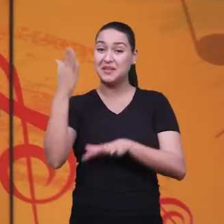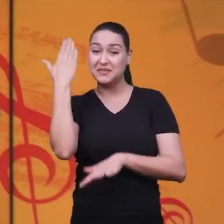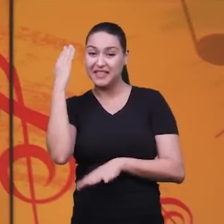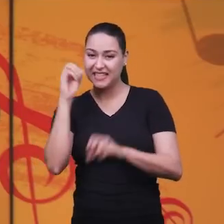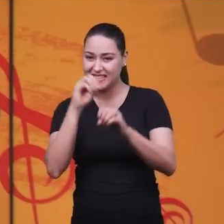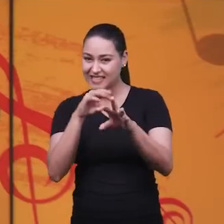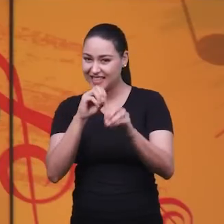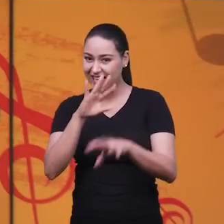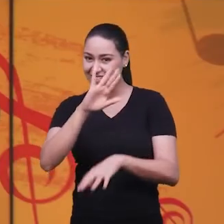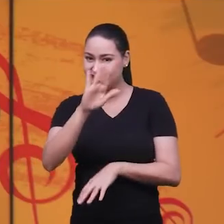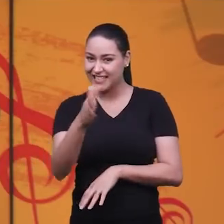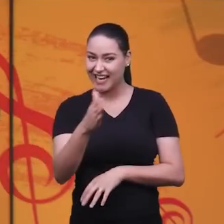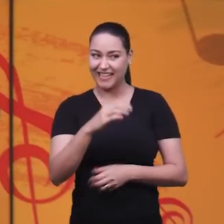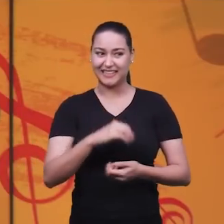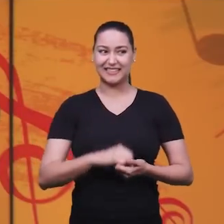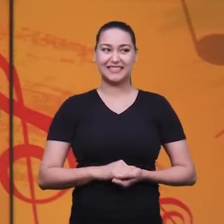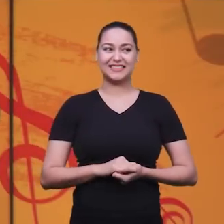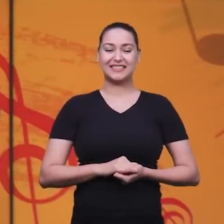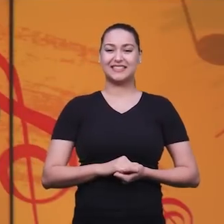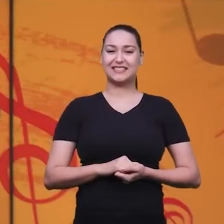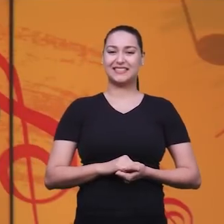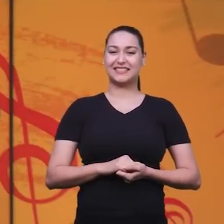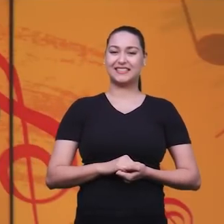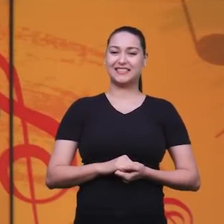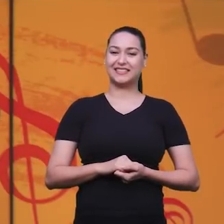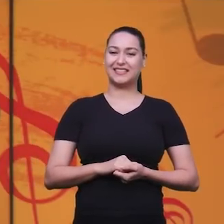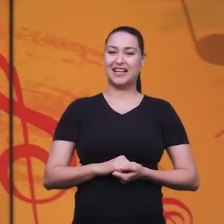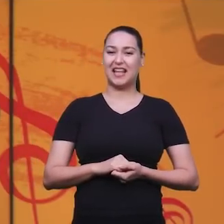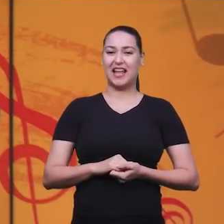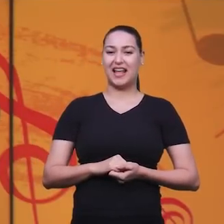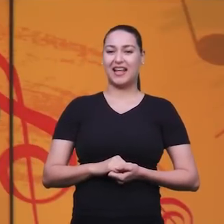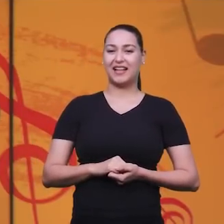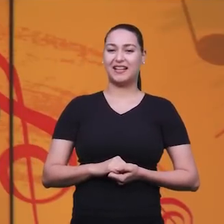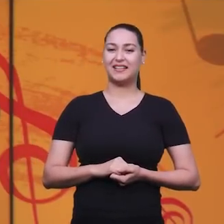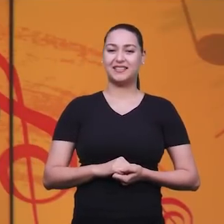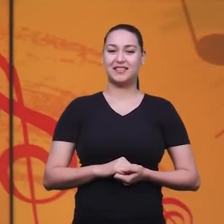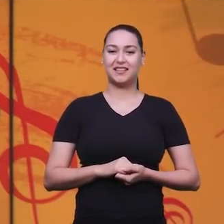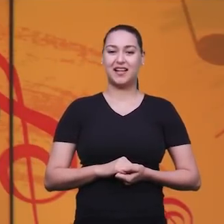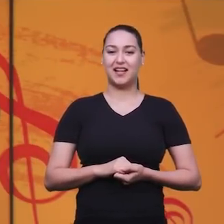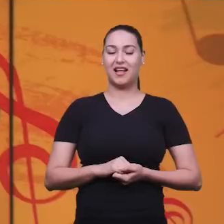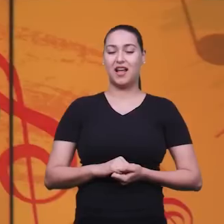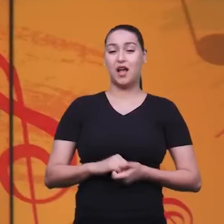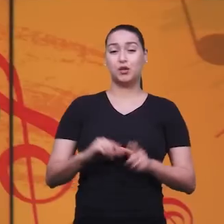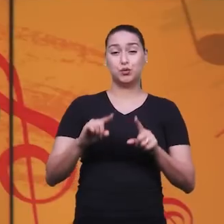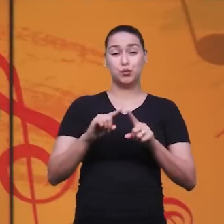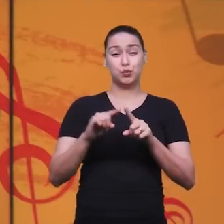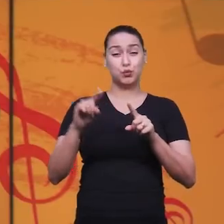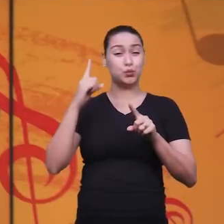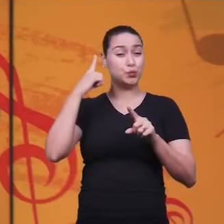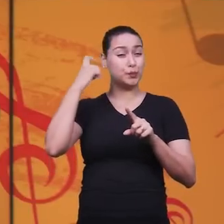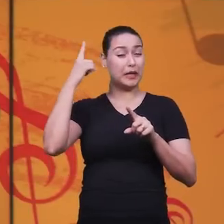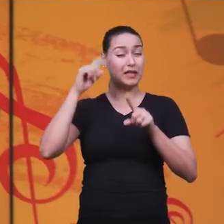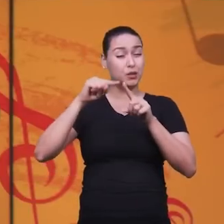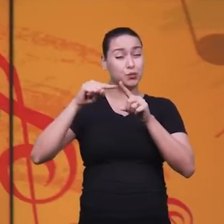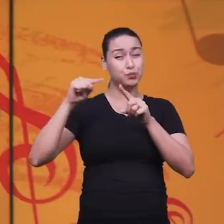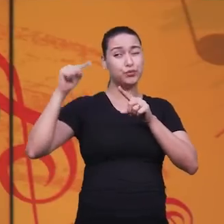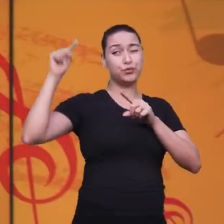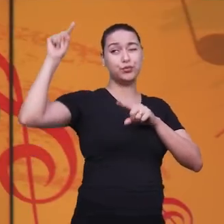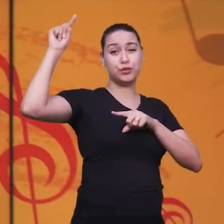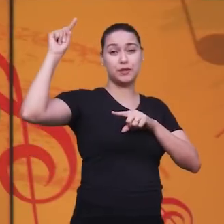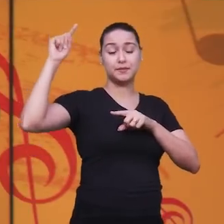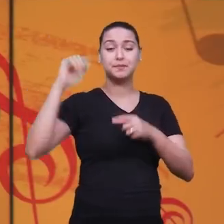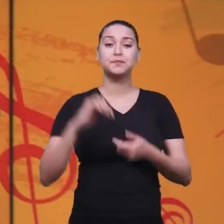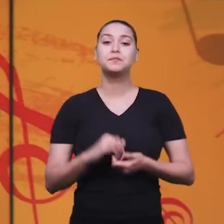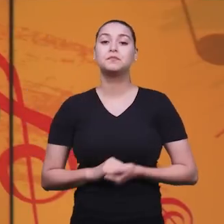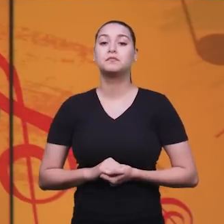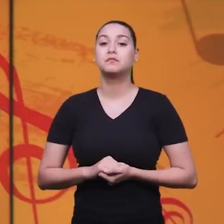ensinou na semana passada. Então, vai ser no agudo. Como nós já fizemos na escaleta